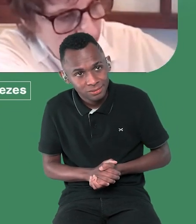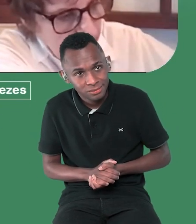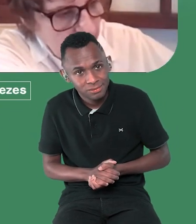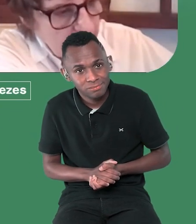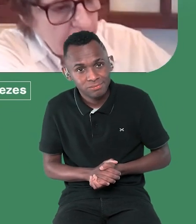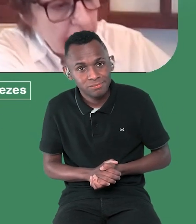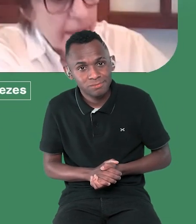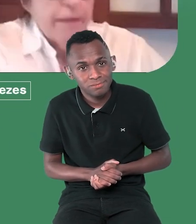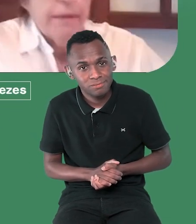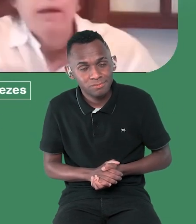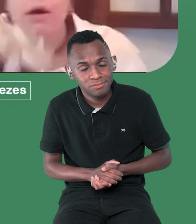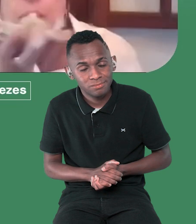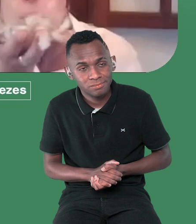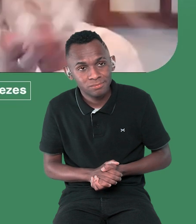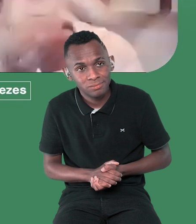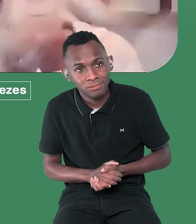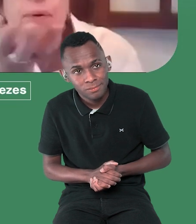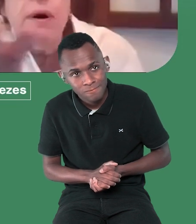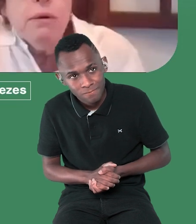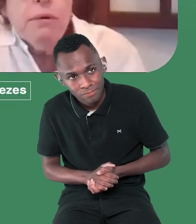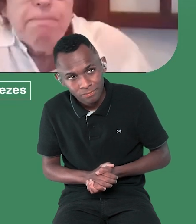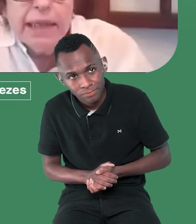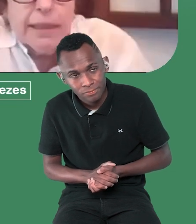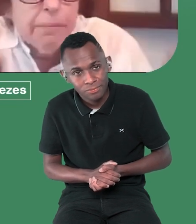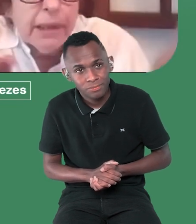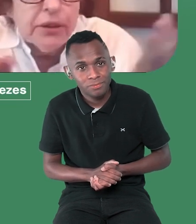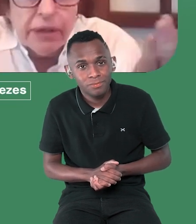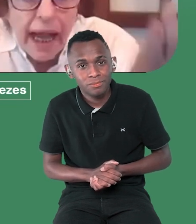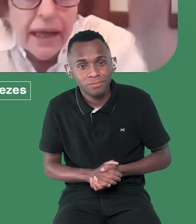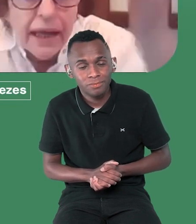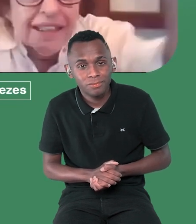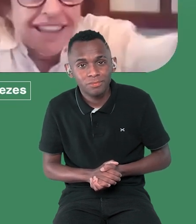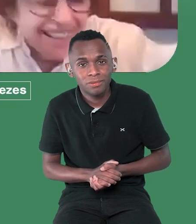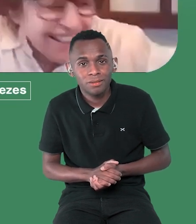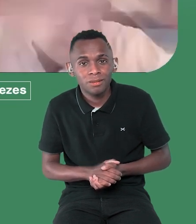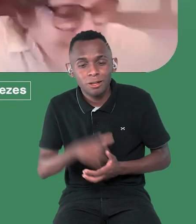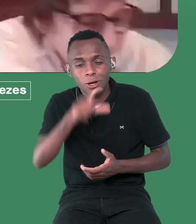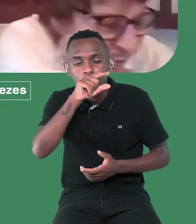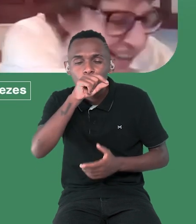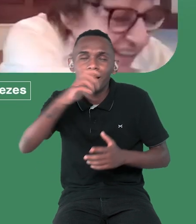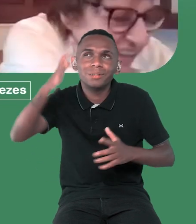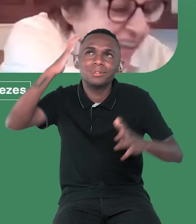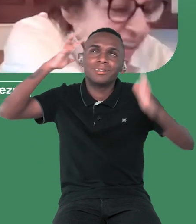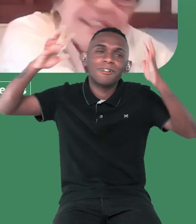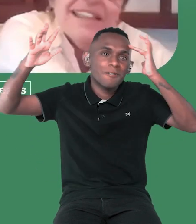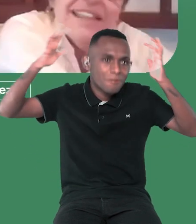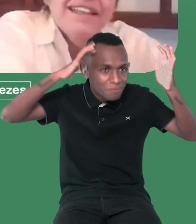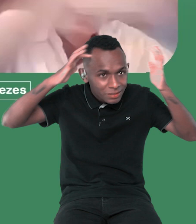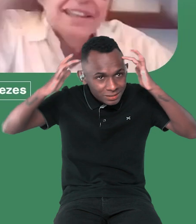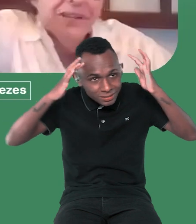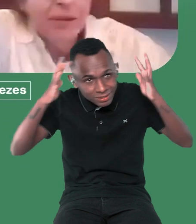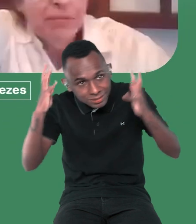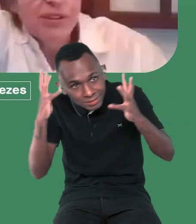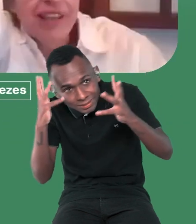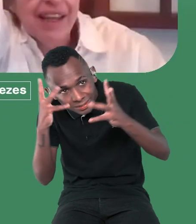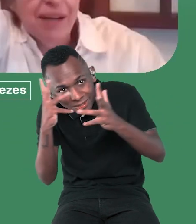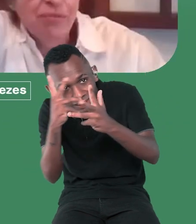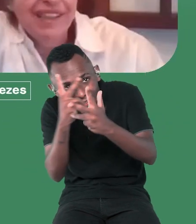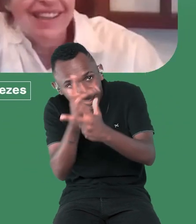você pode aplacar um pouco esse sofrimento. Tem insegurança também, apesar de estar